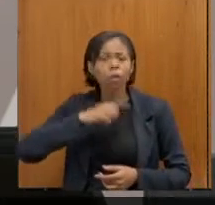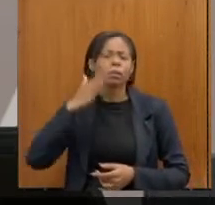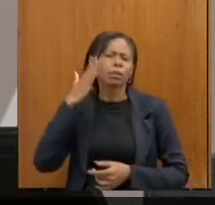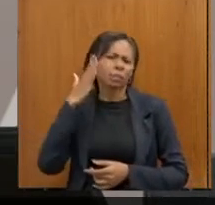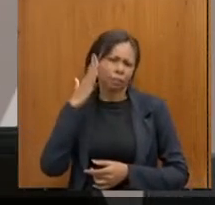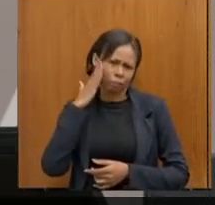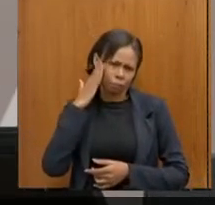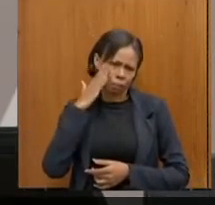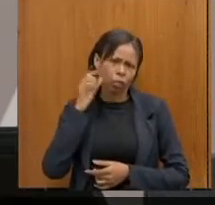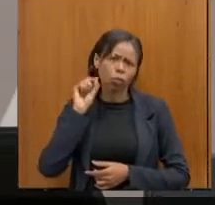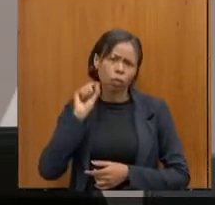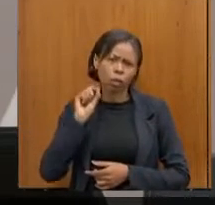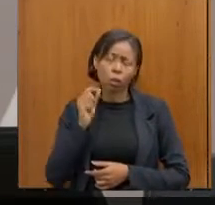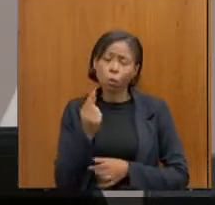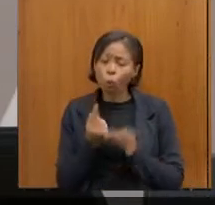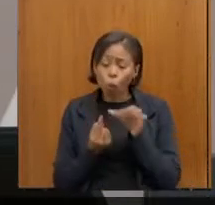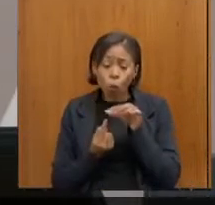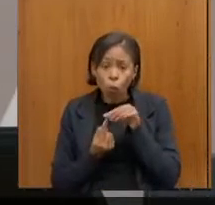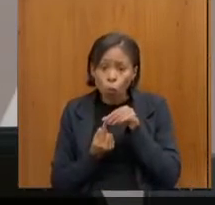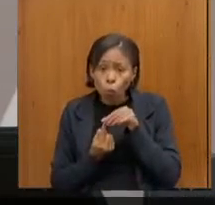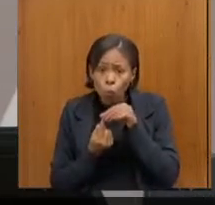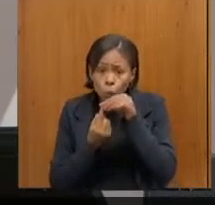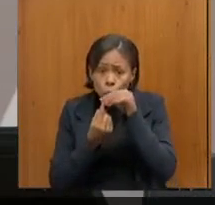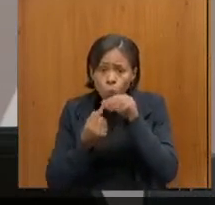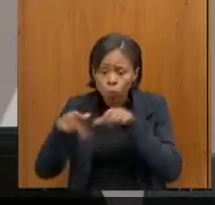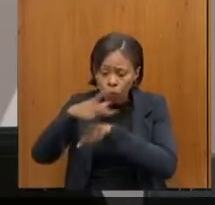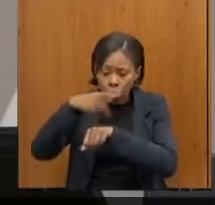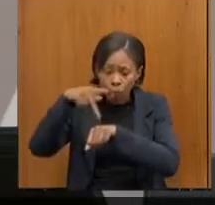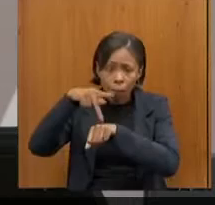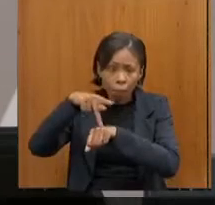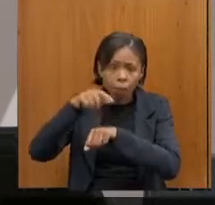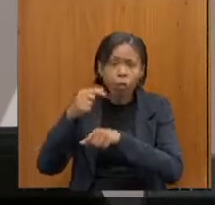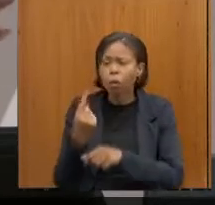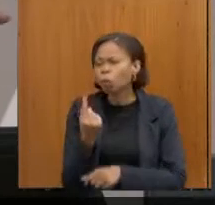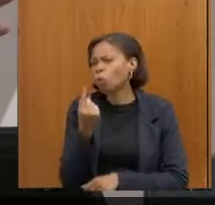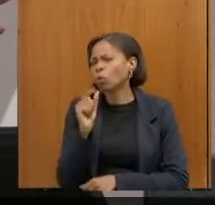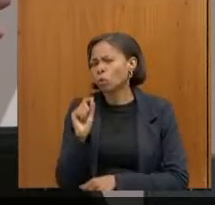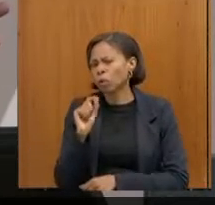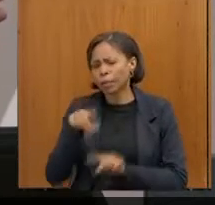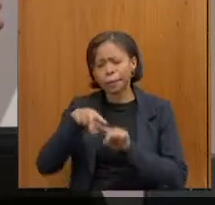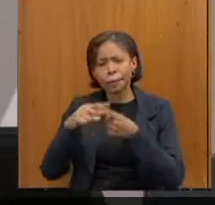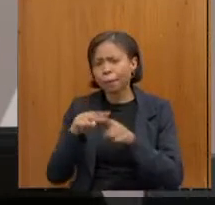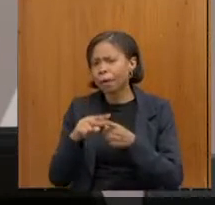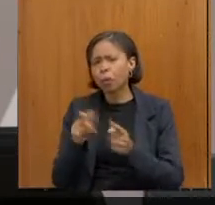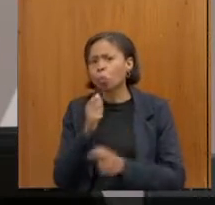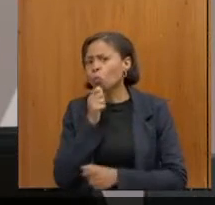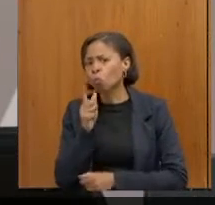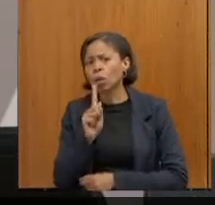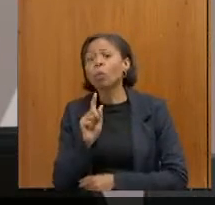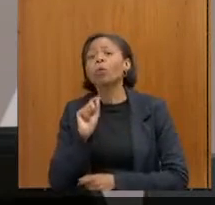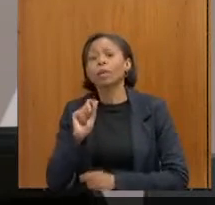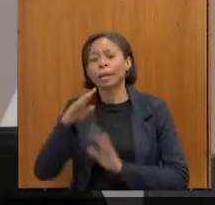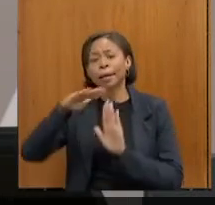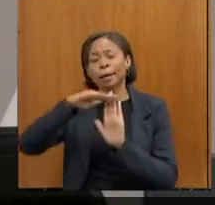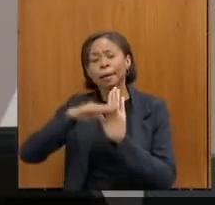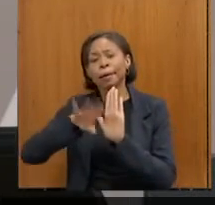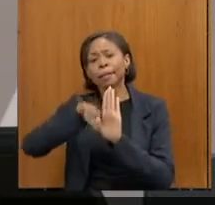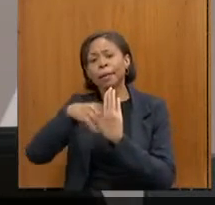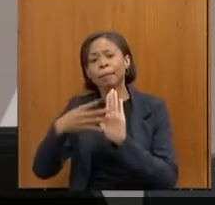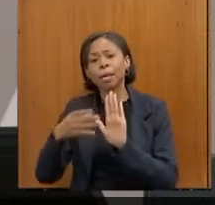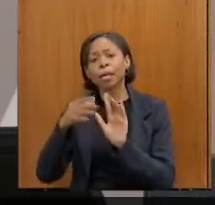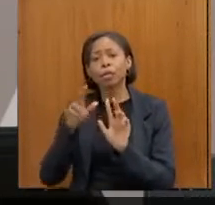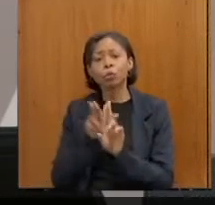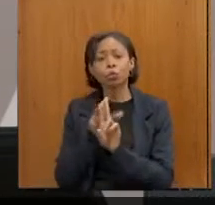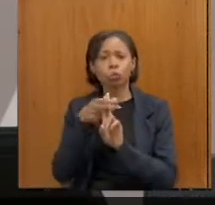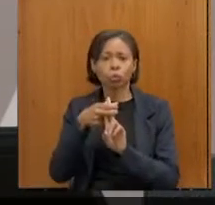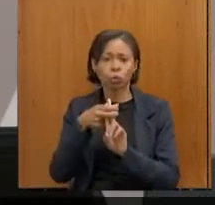única coisa no país que não tem correção é a tabela do SUS nós temos por exemplo a